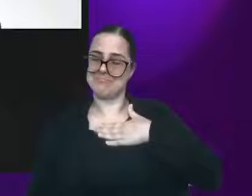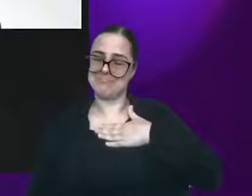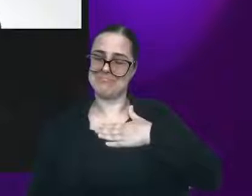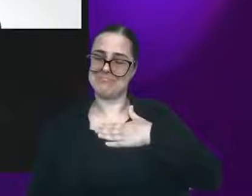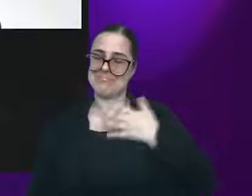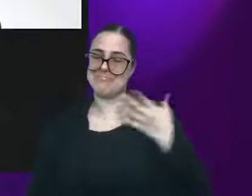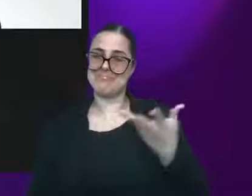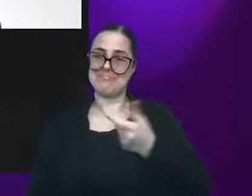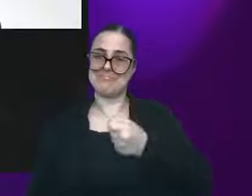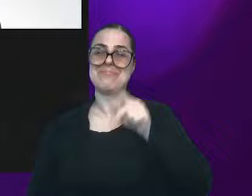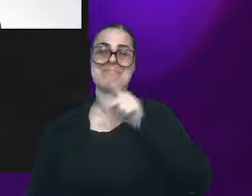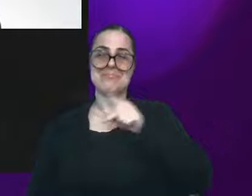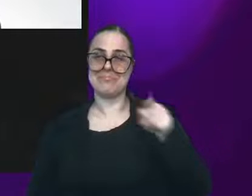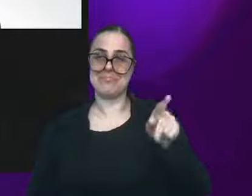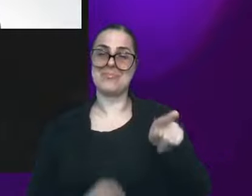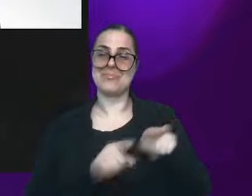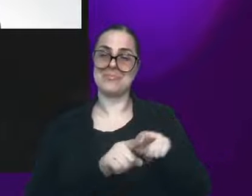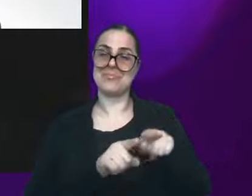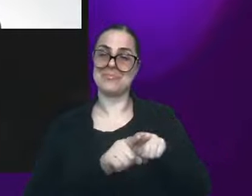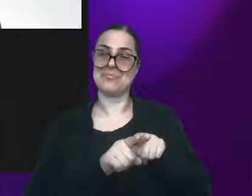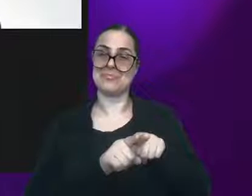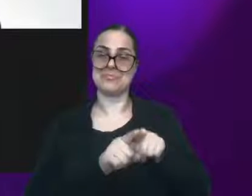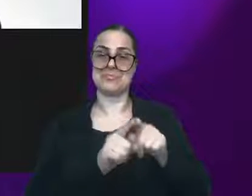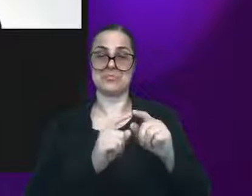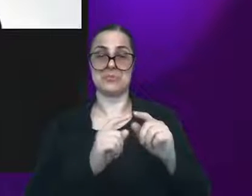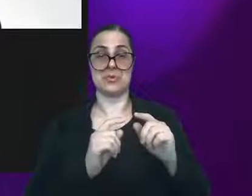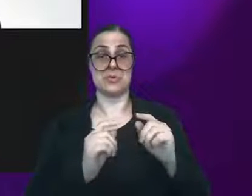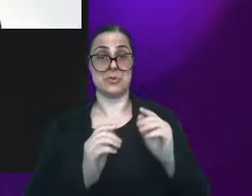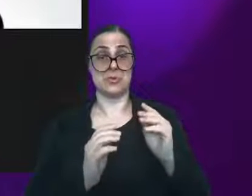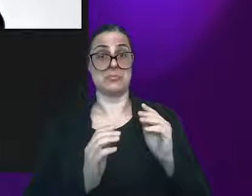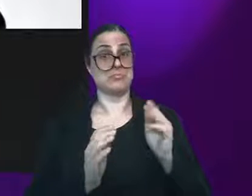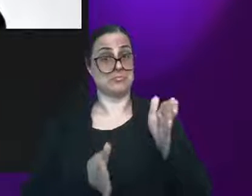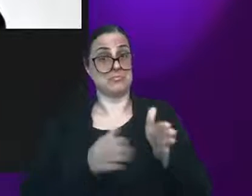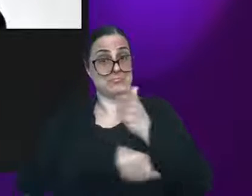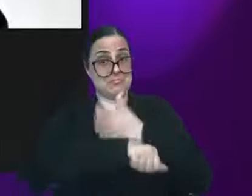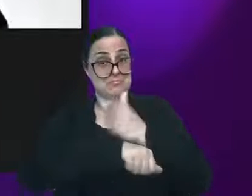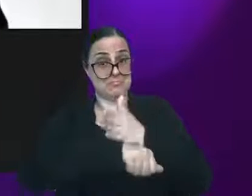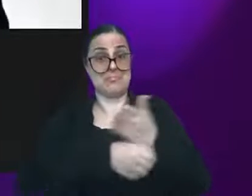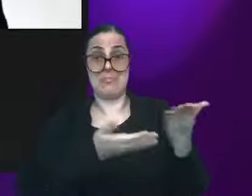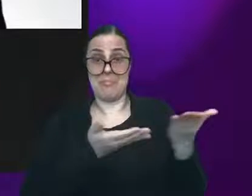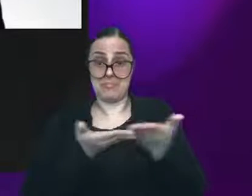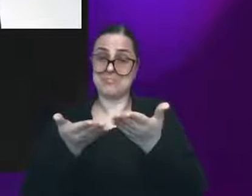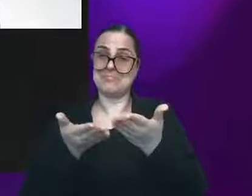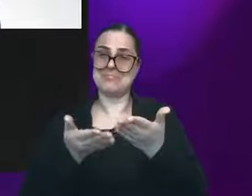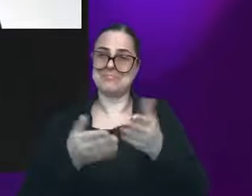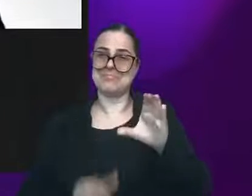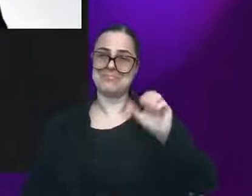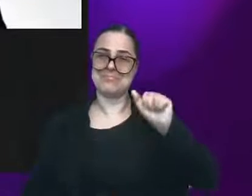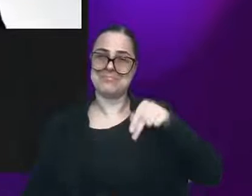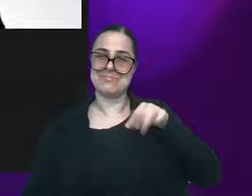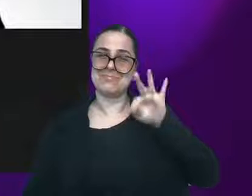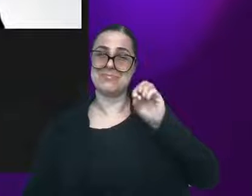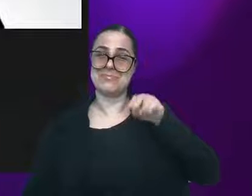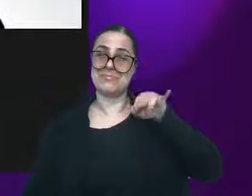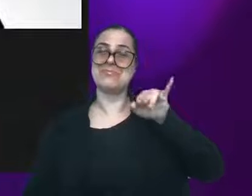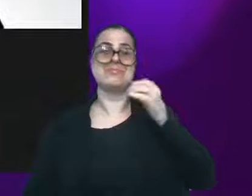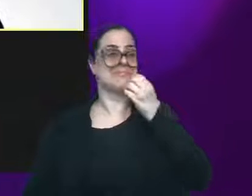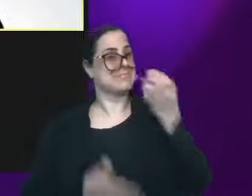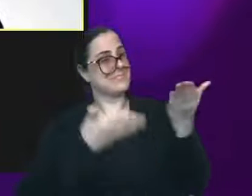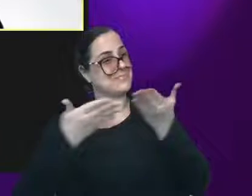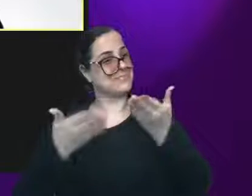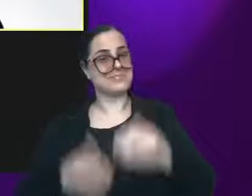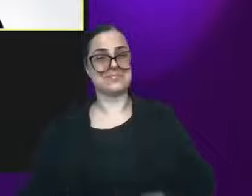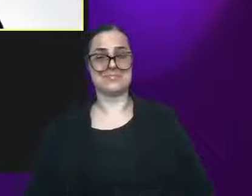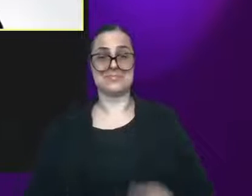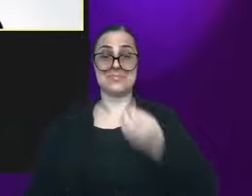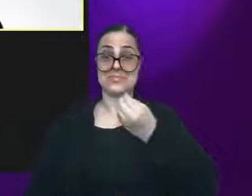de residência, e então vamos dar início a essa mesa. Cantoni, bem-vindo. Boa